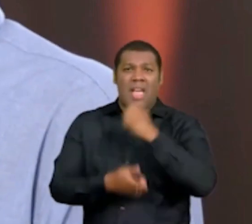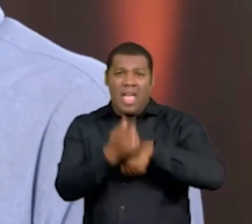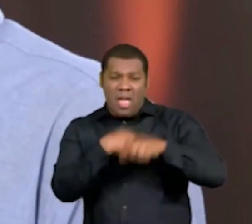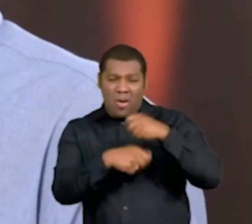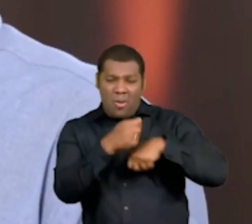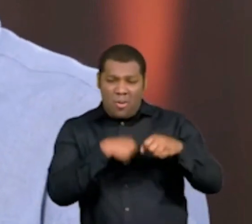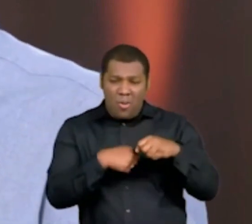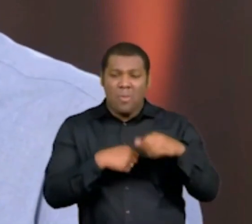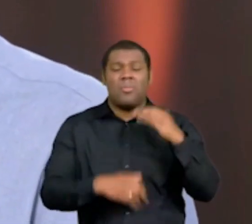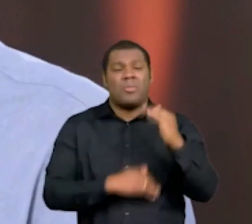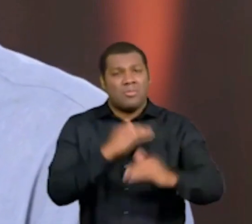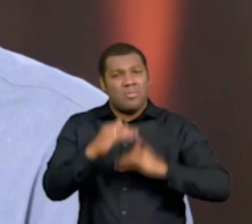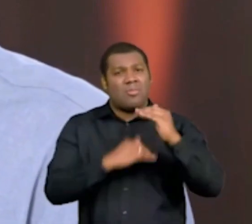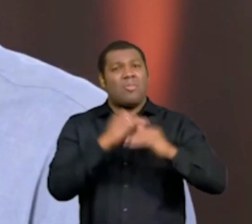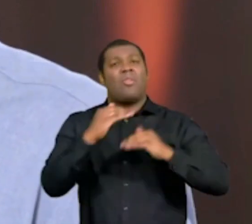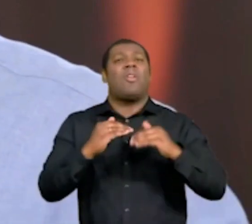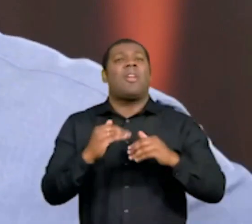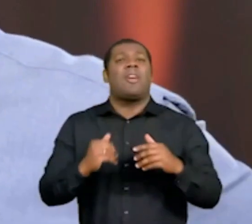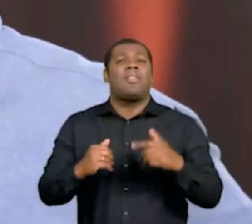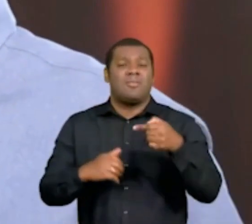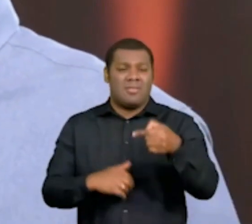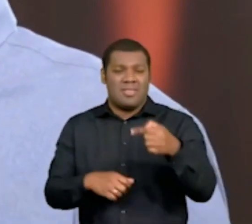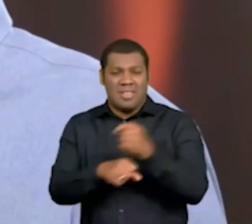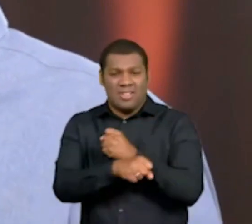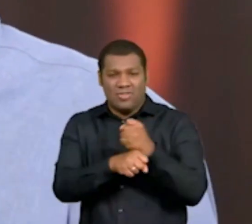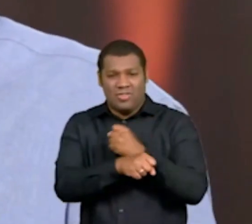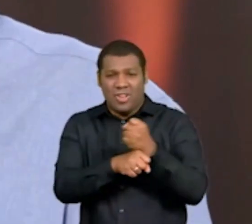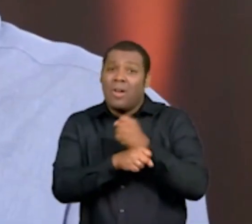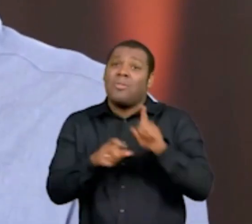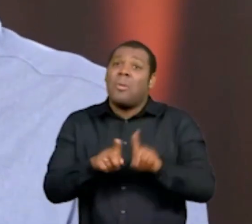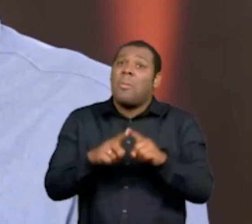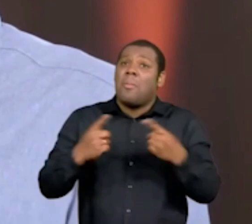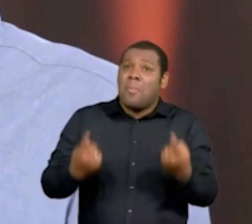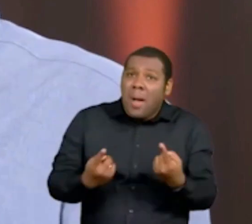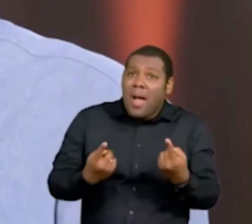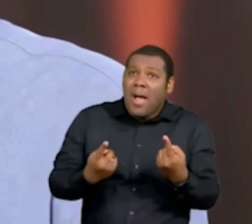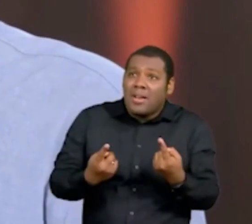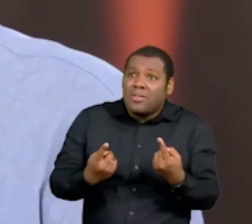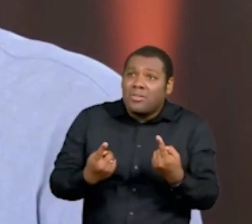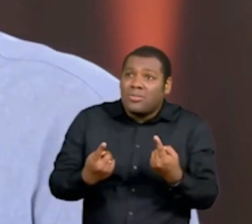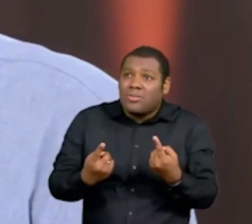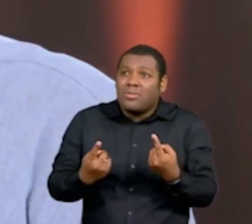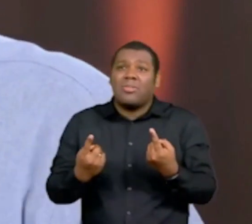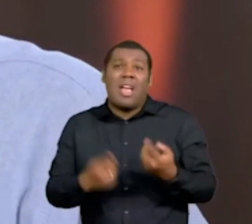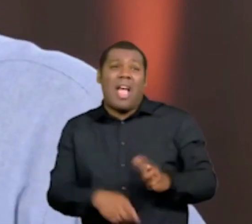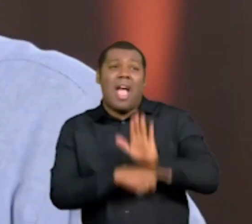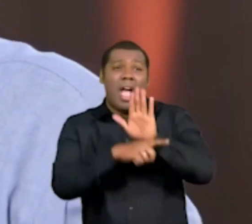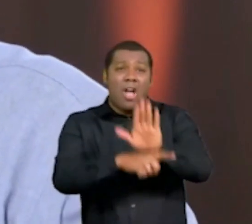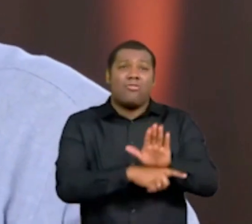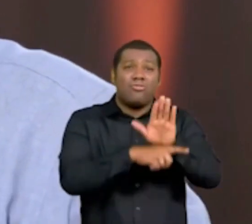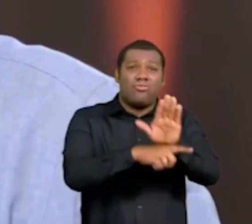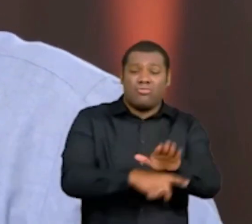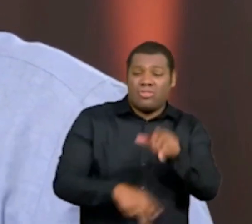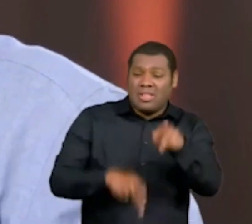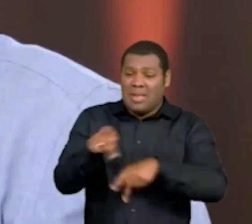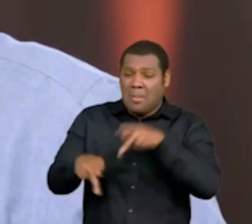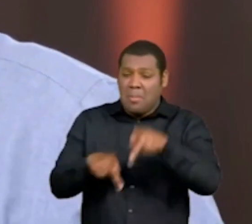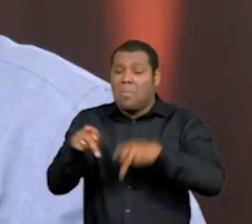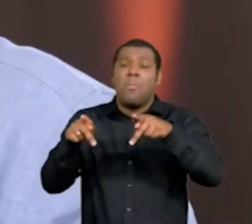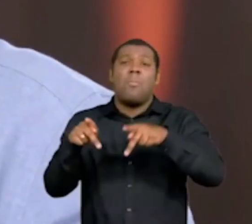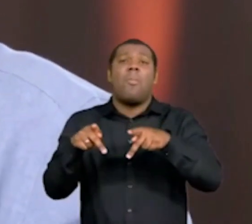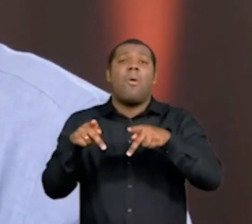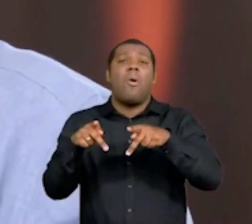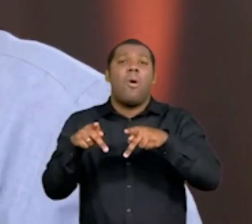desse crescimento não foi distribuído para o povo. O que faz a diferença na nossa proposta é que a gente